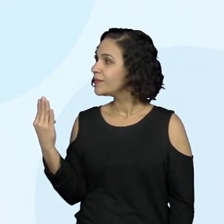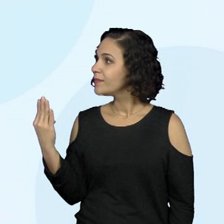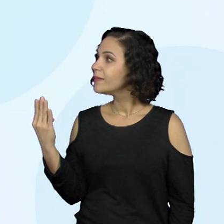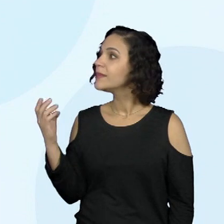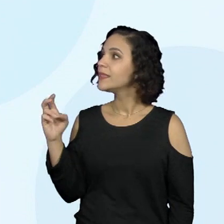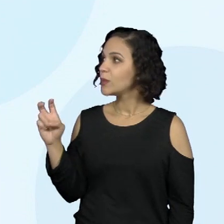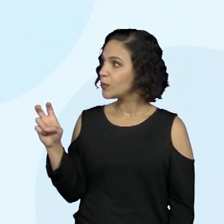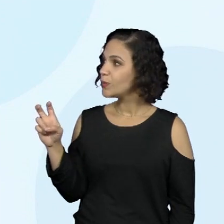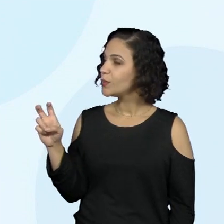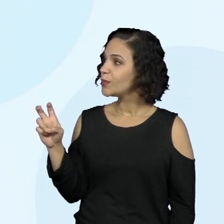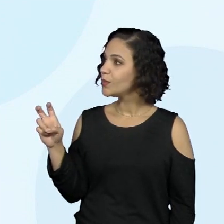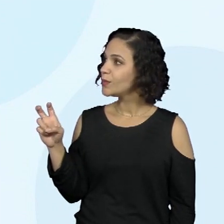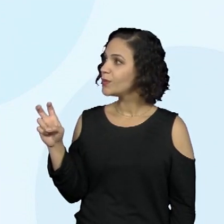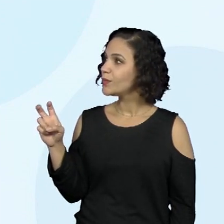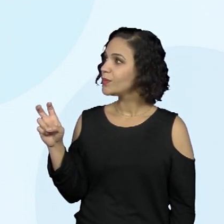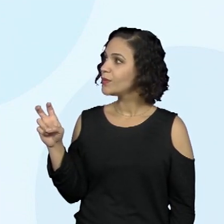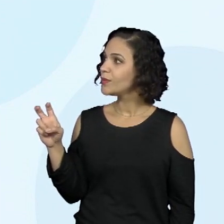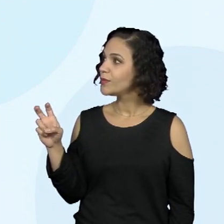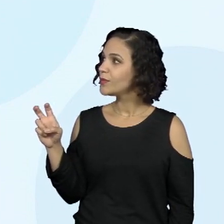5,